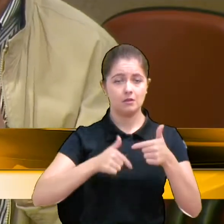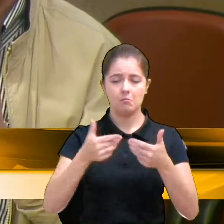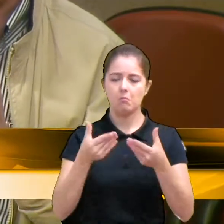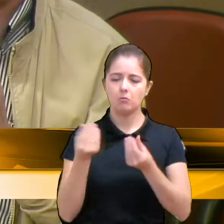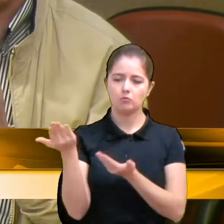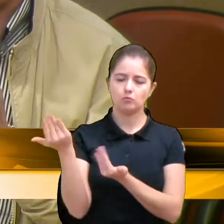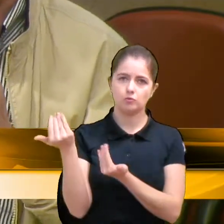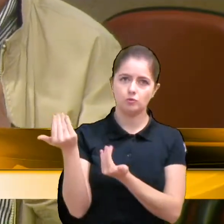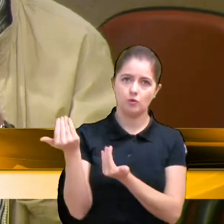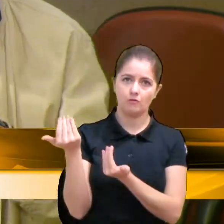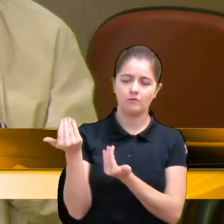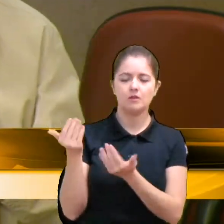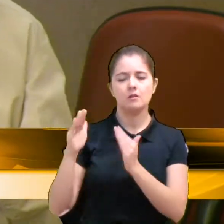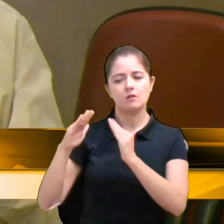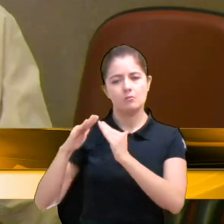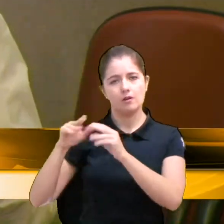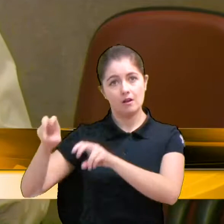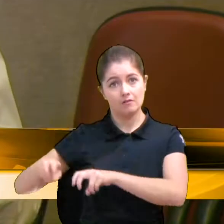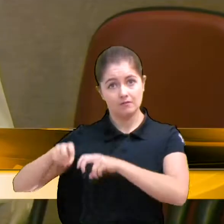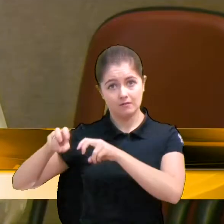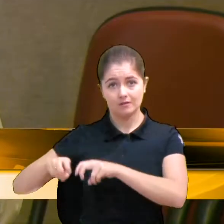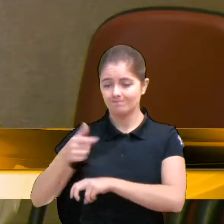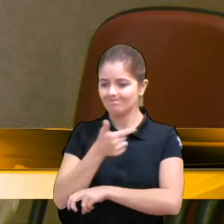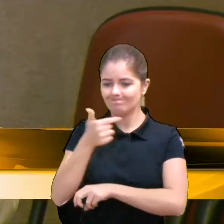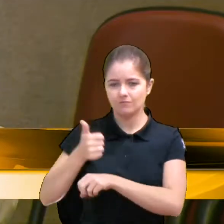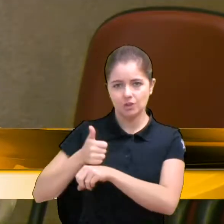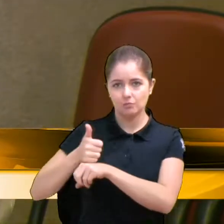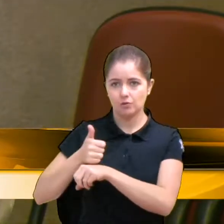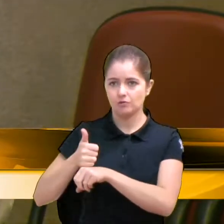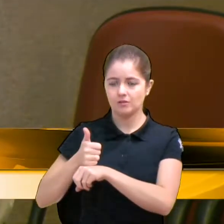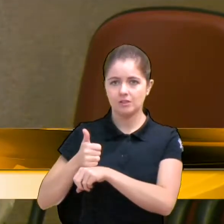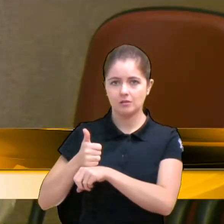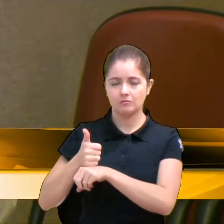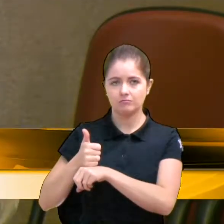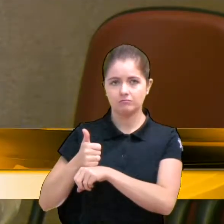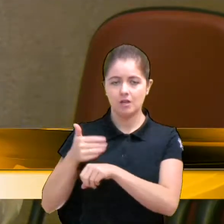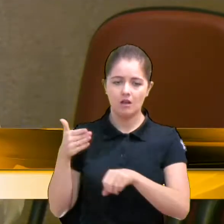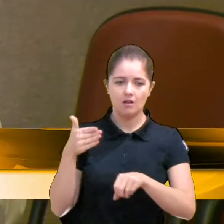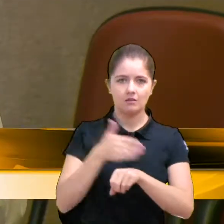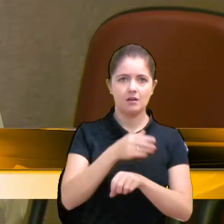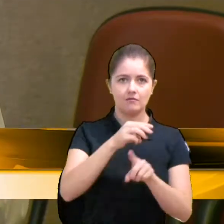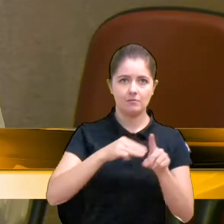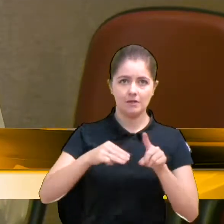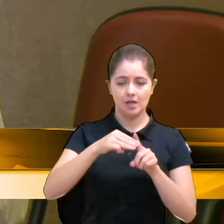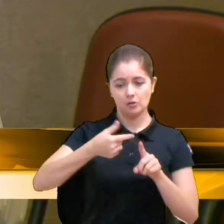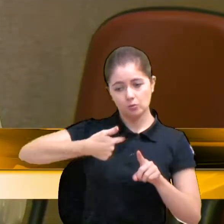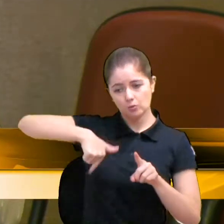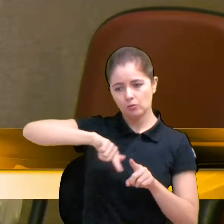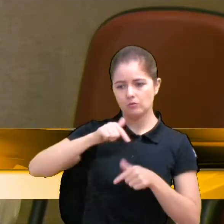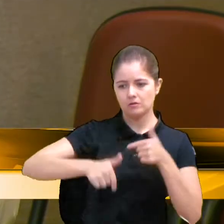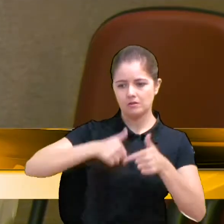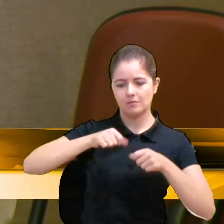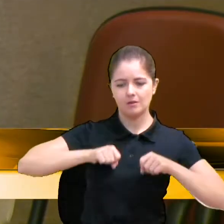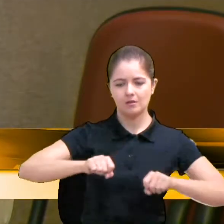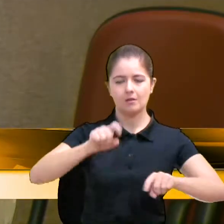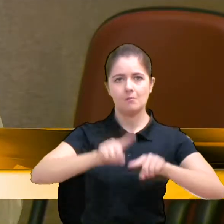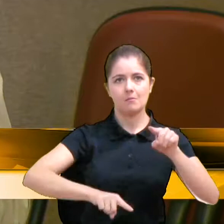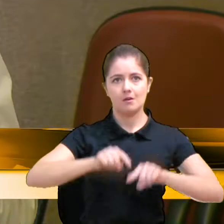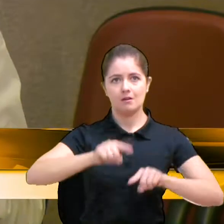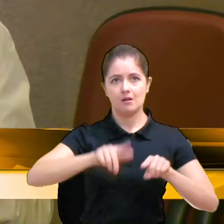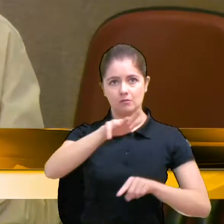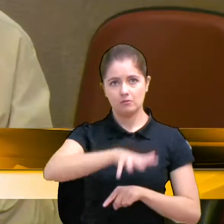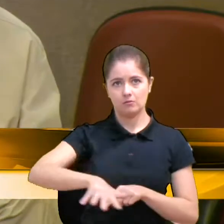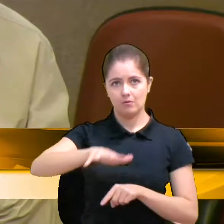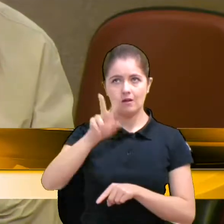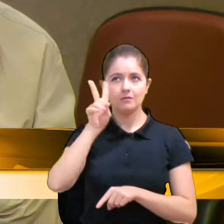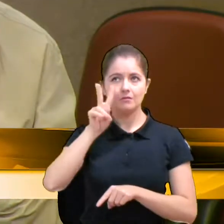jovens que vinham do interior e que não tinham profissão nenhuma. Então, nós que atuamos no ramo de supermercado, eu me recordo muito bem quando vinha